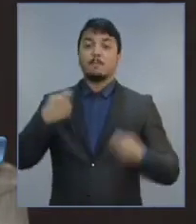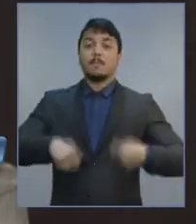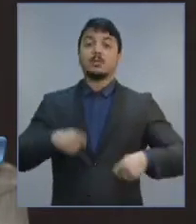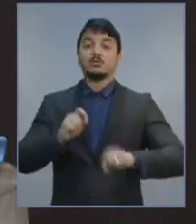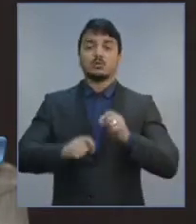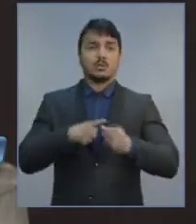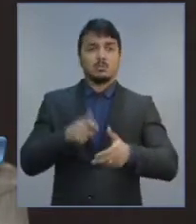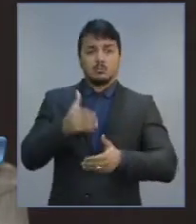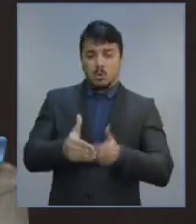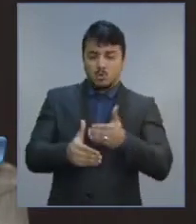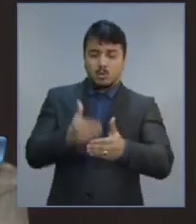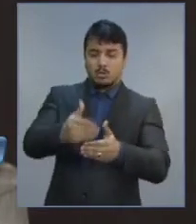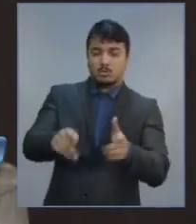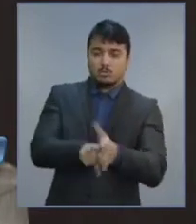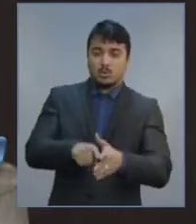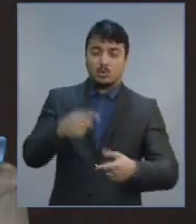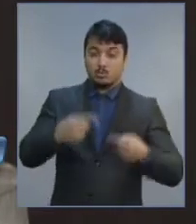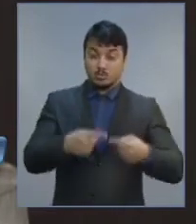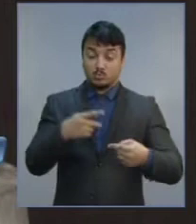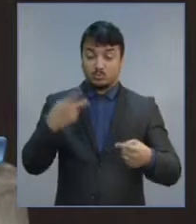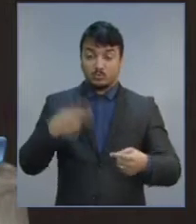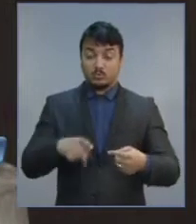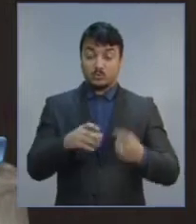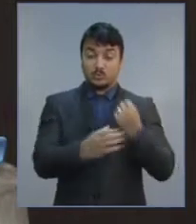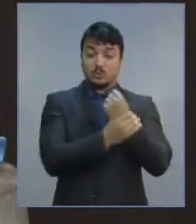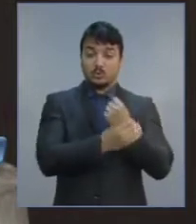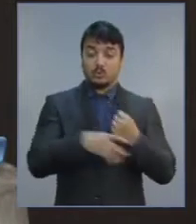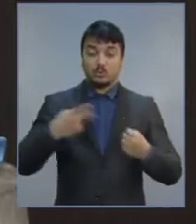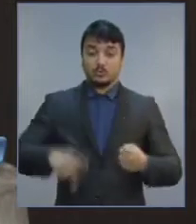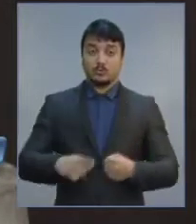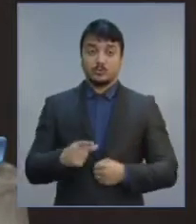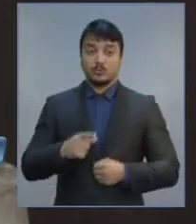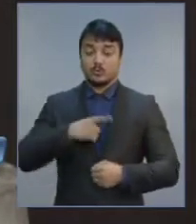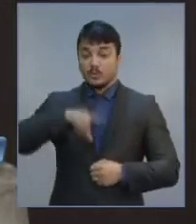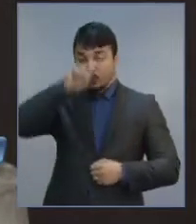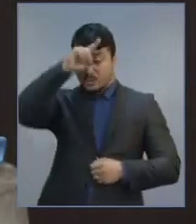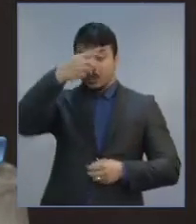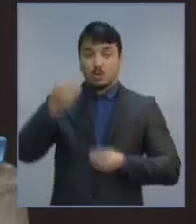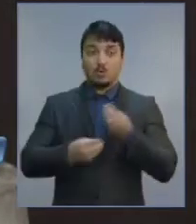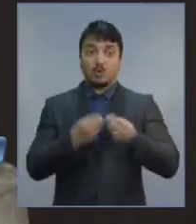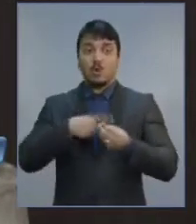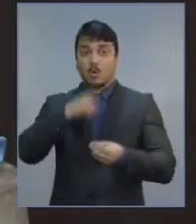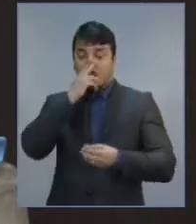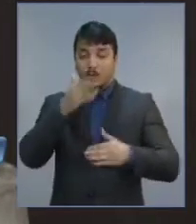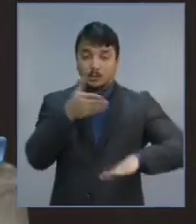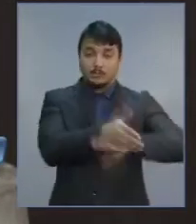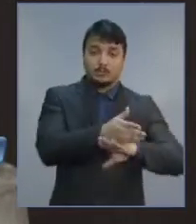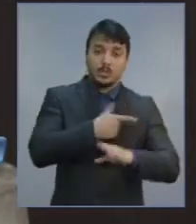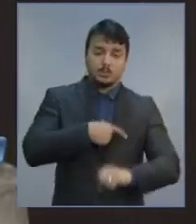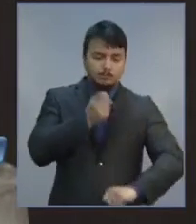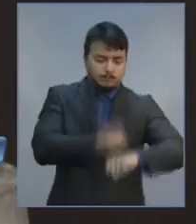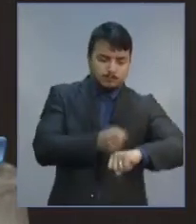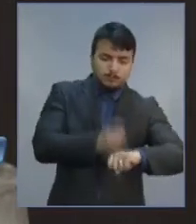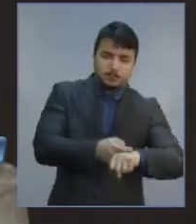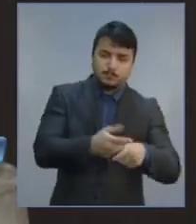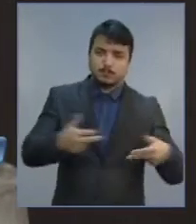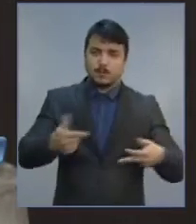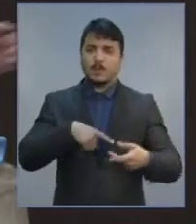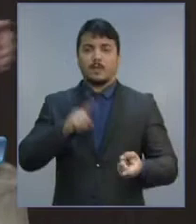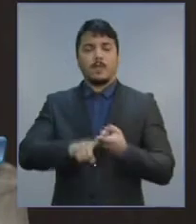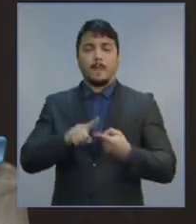processo da política de segurança pública. A ideia de recrudescimento, de endurecimento,